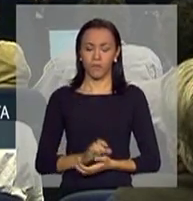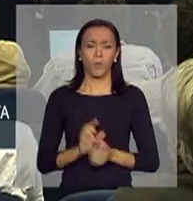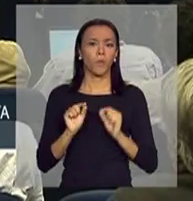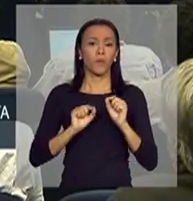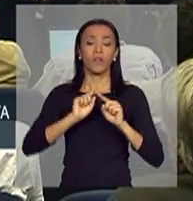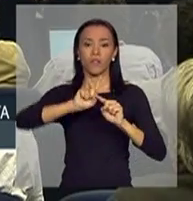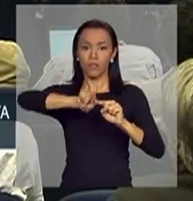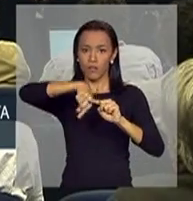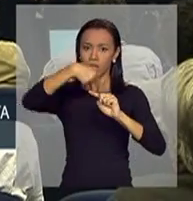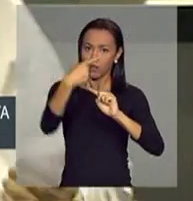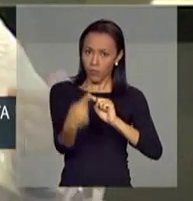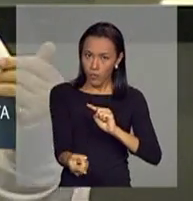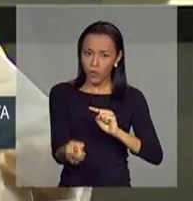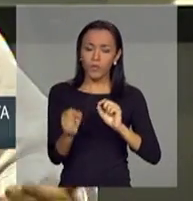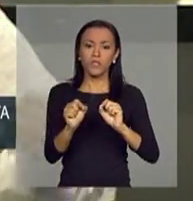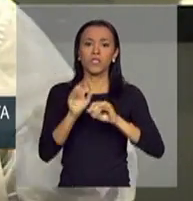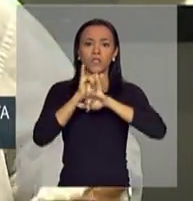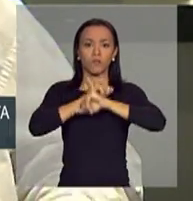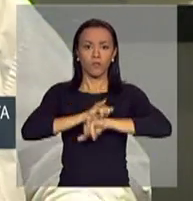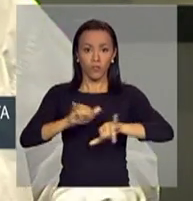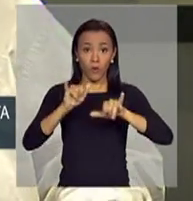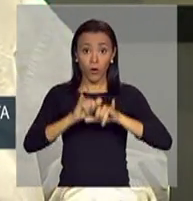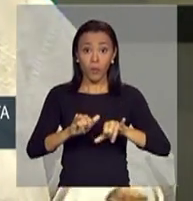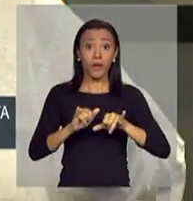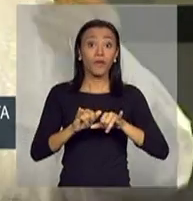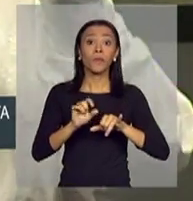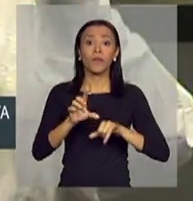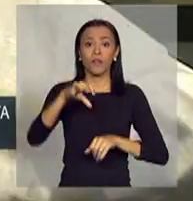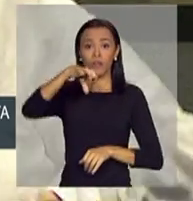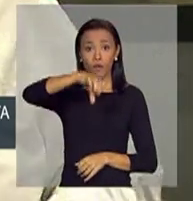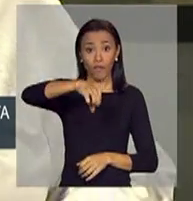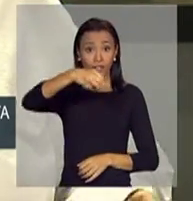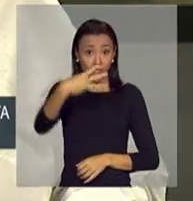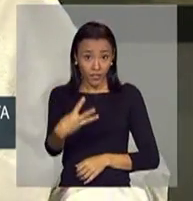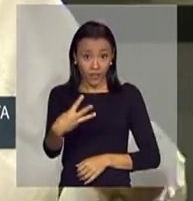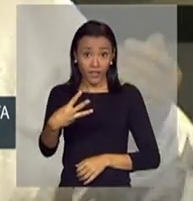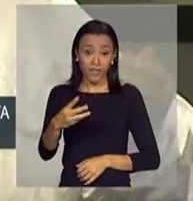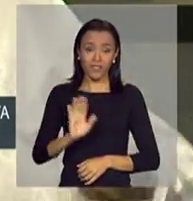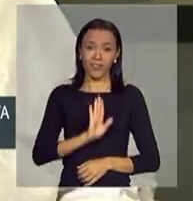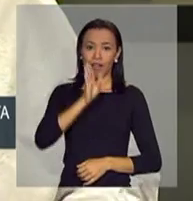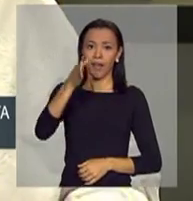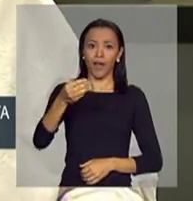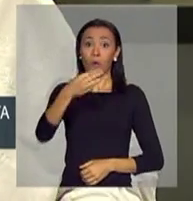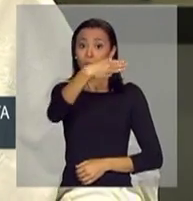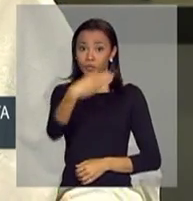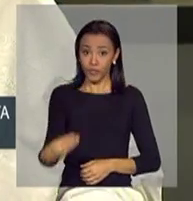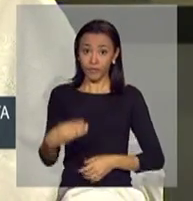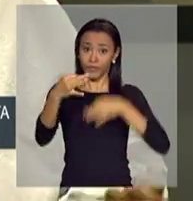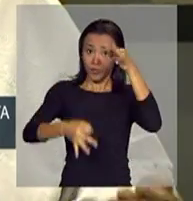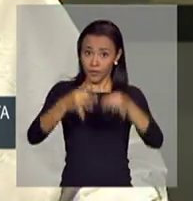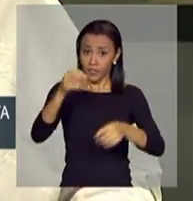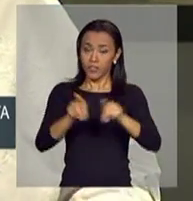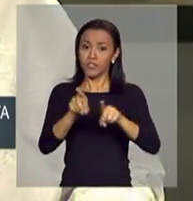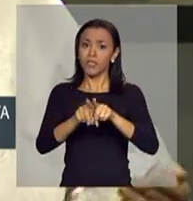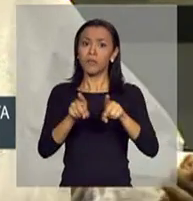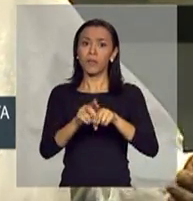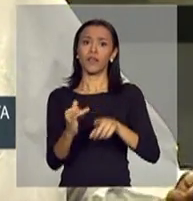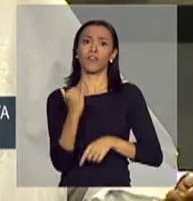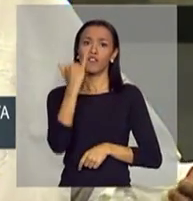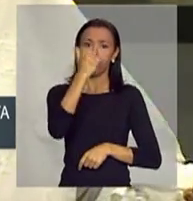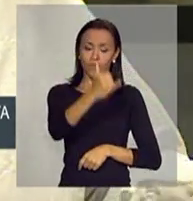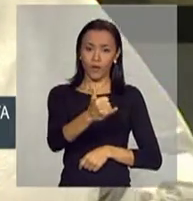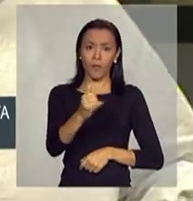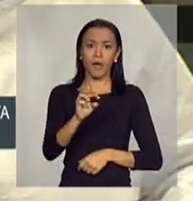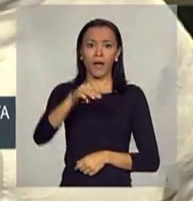E depois informa, em 93... ao ministro da Justiça e ao Congresso Nacional, a Marinha faz isso, que